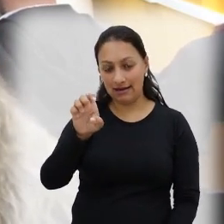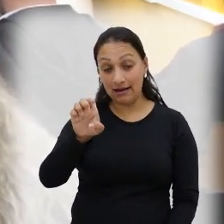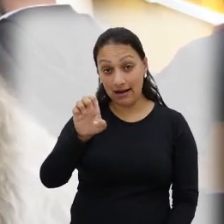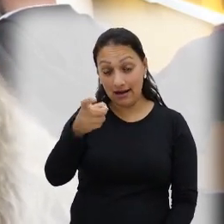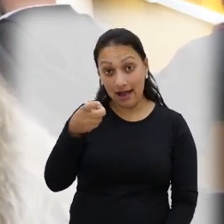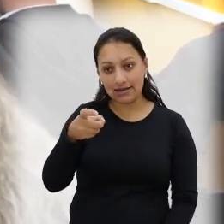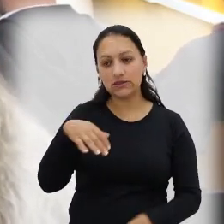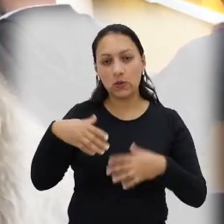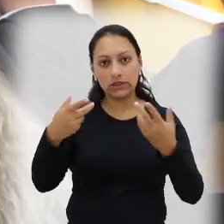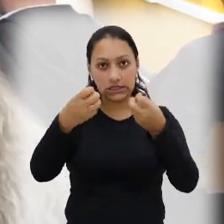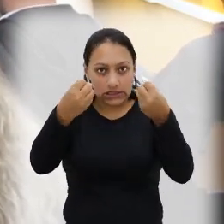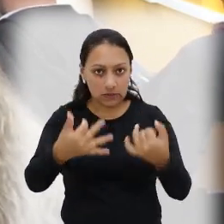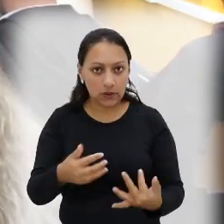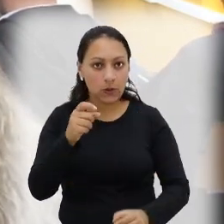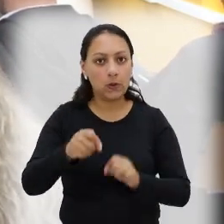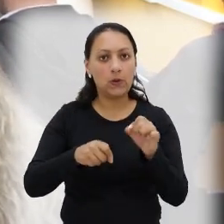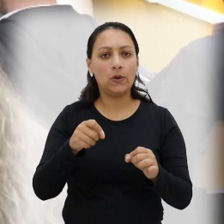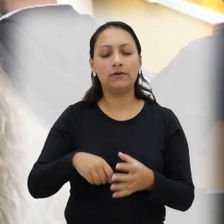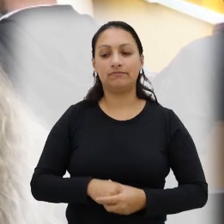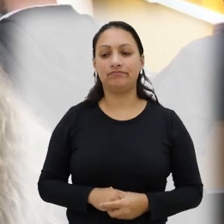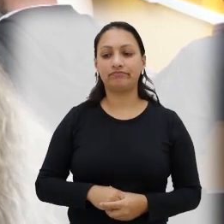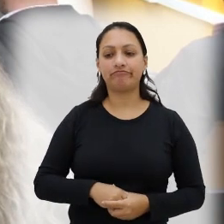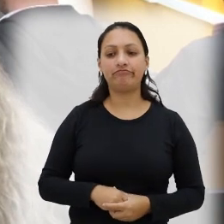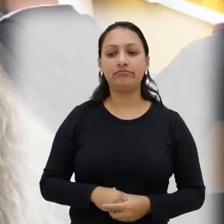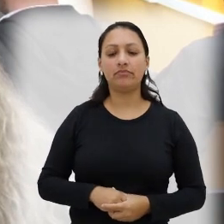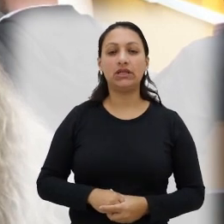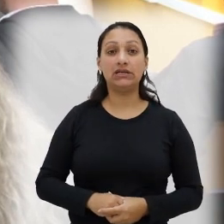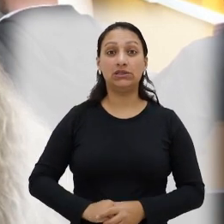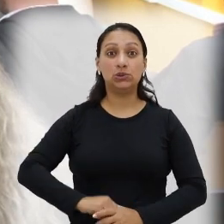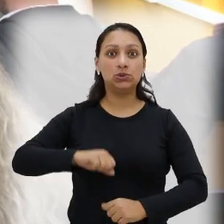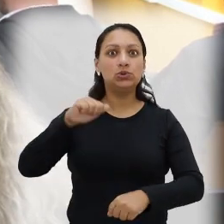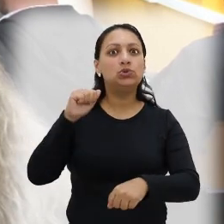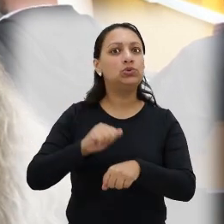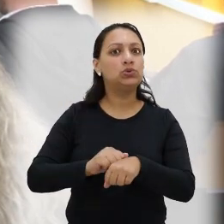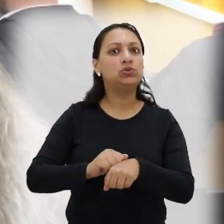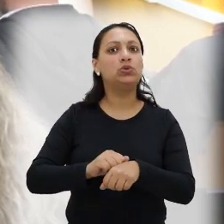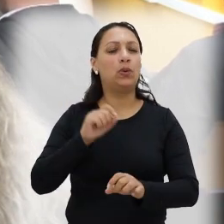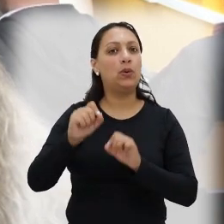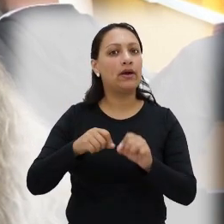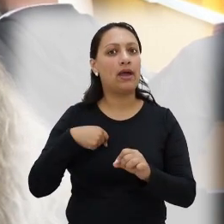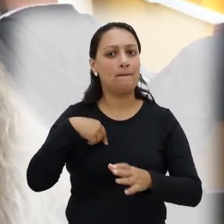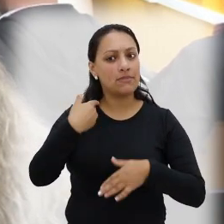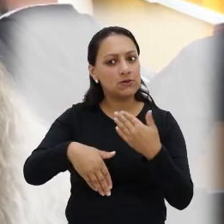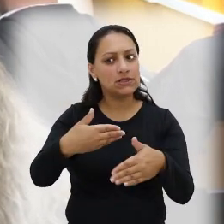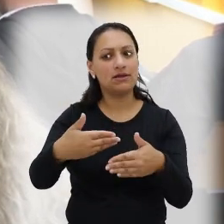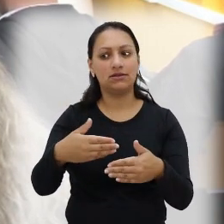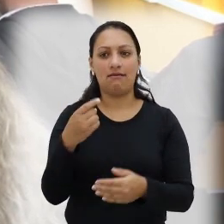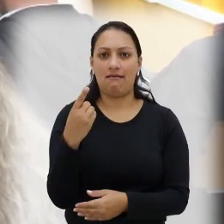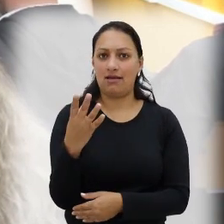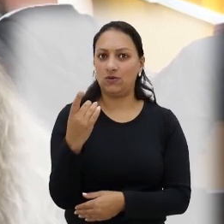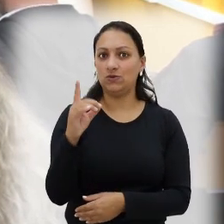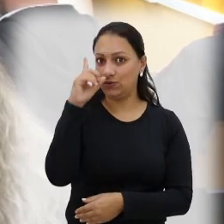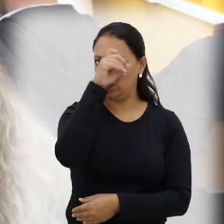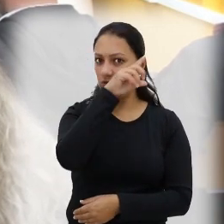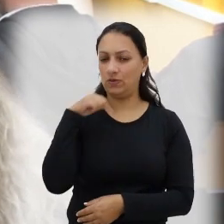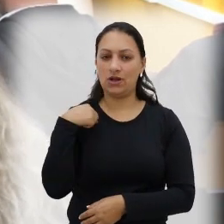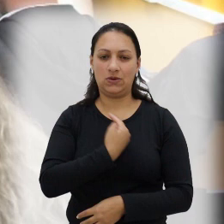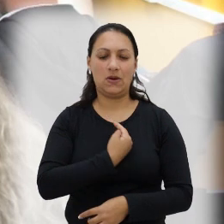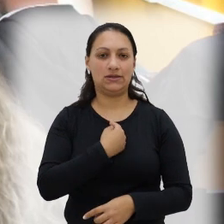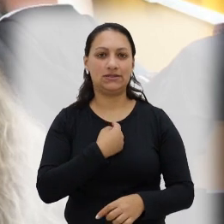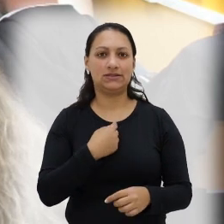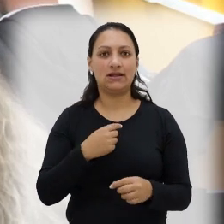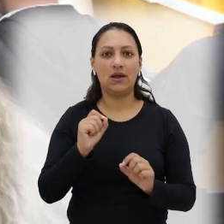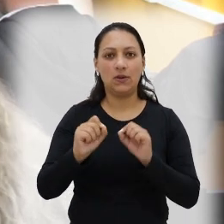aqui, de dizer que a dureza que foi o processo de chegar nas 14 foi bem difícil para a gente que estava ali